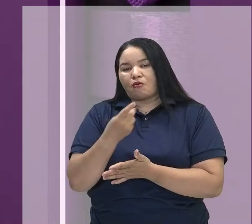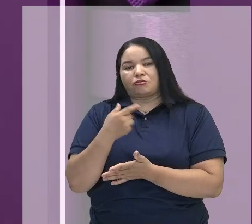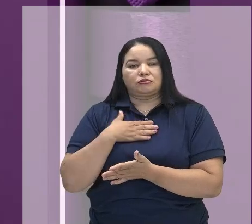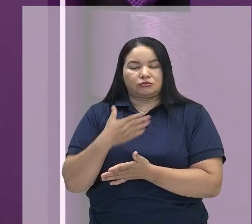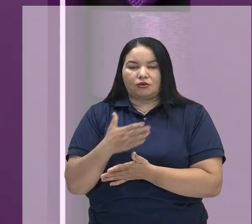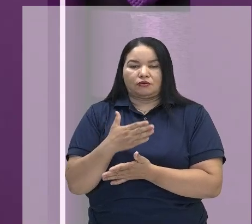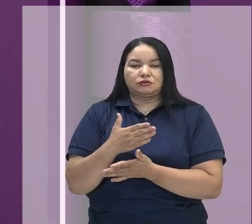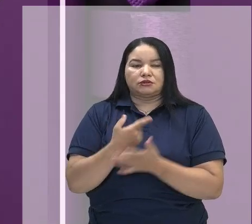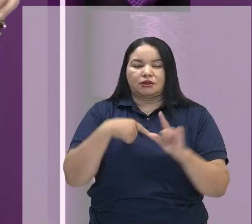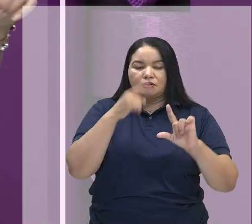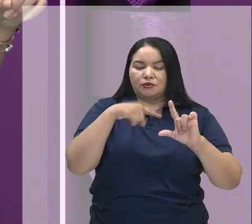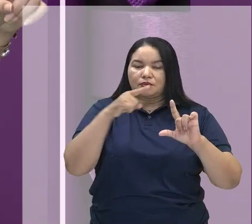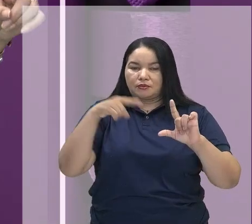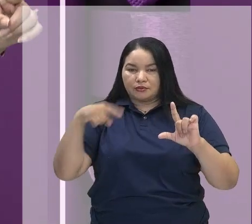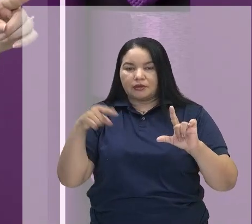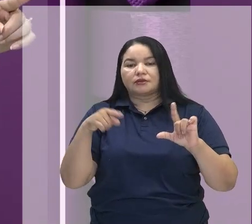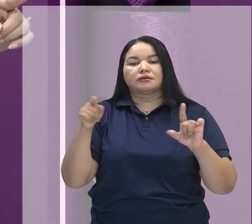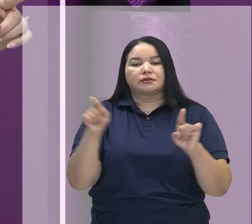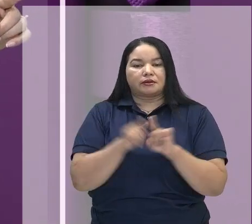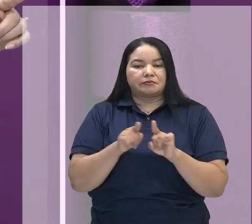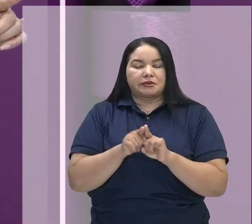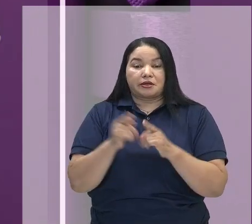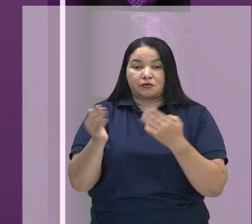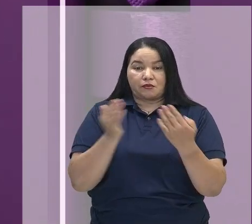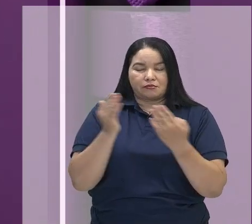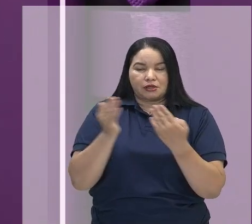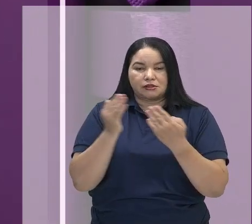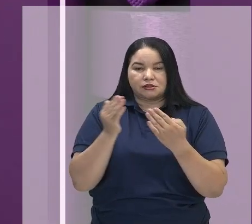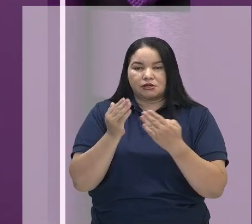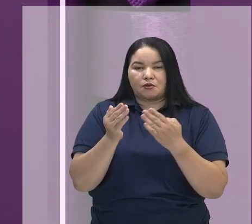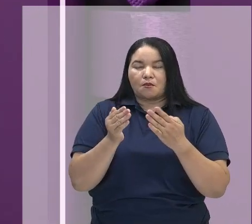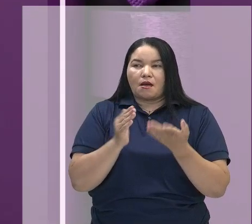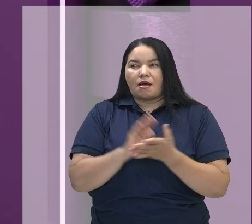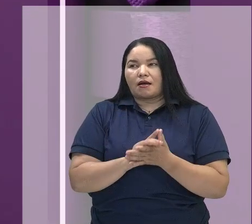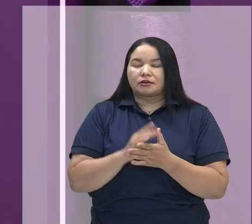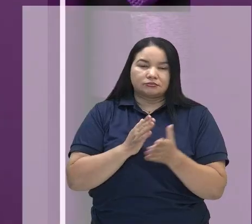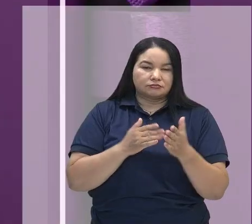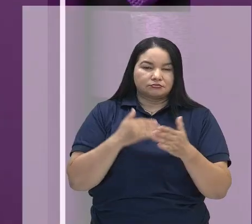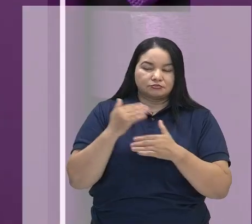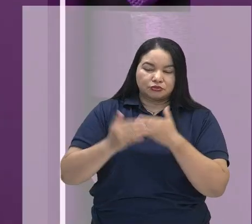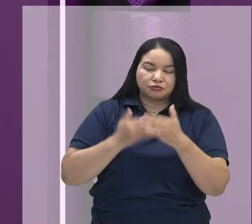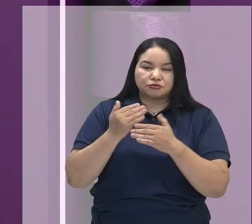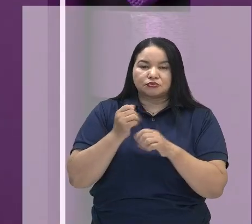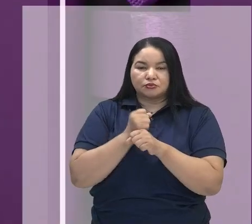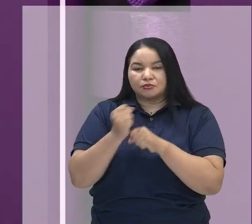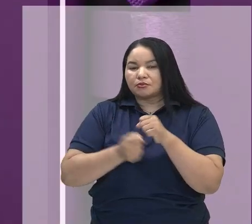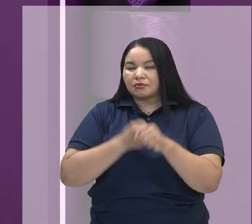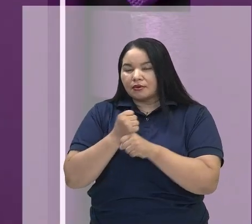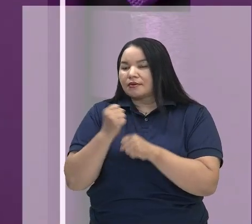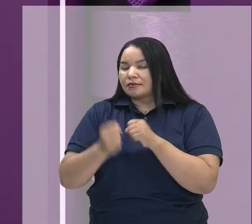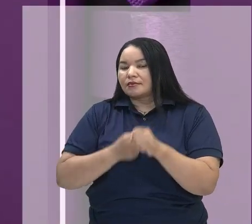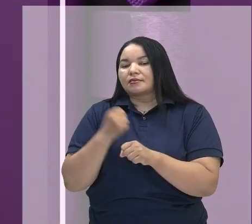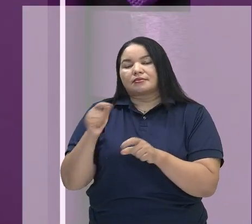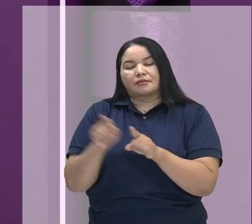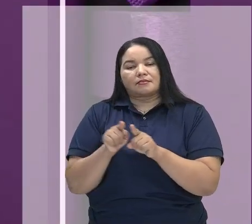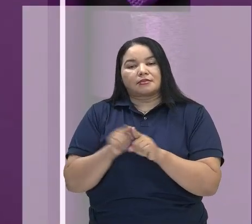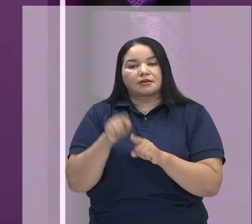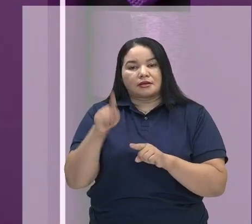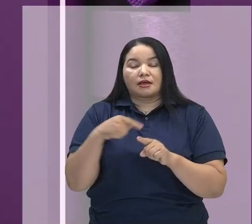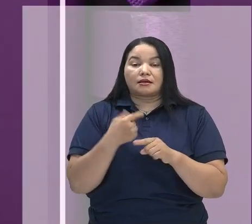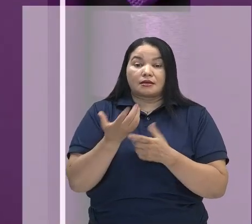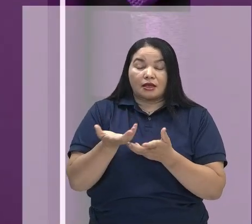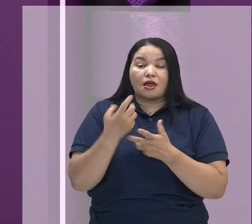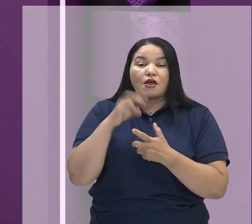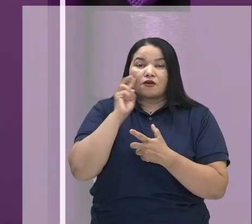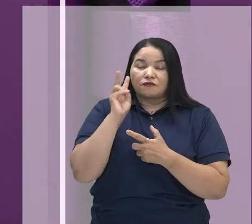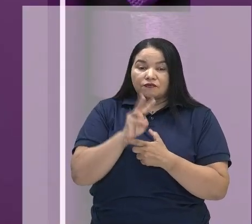ali para você ver essa comparação ao longo do tempo, tá? Então, quando você quer ver essa variação ao longo do tempo, o mais recomendável é o quê? É o